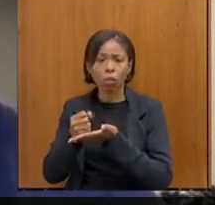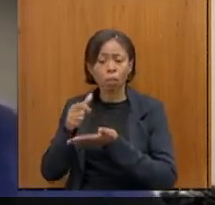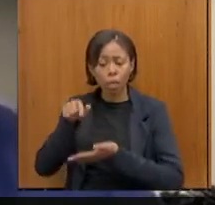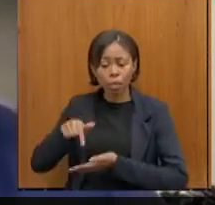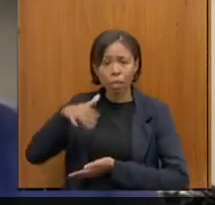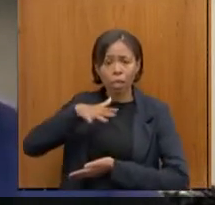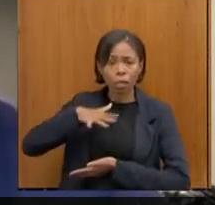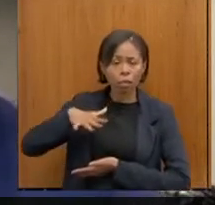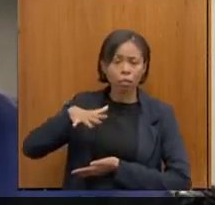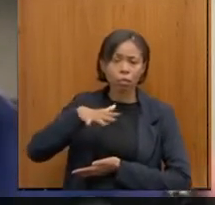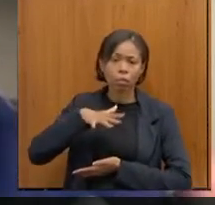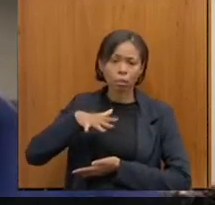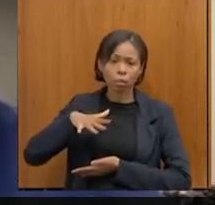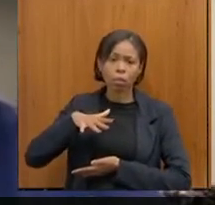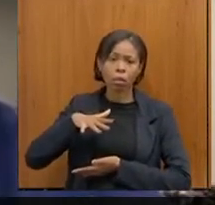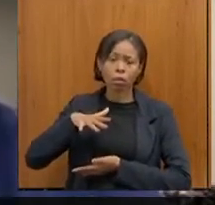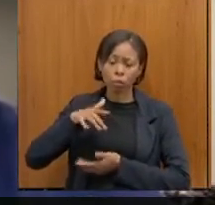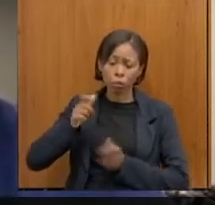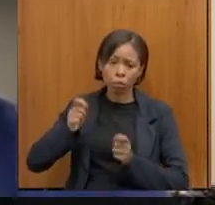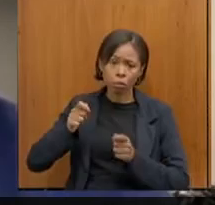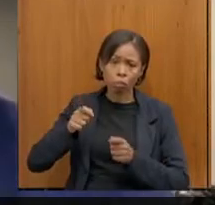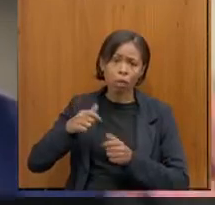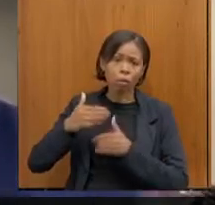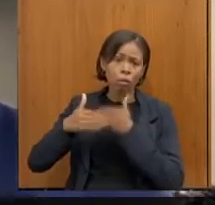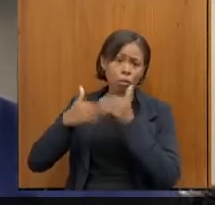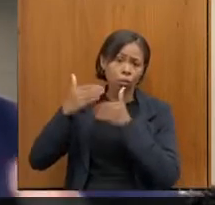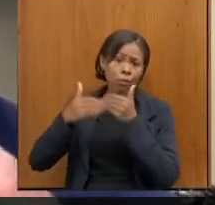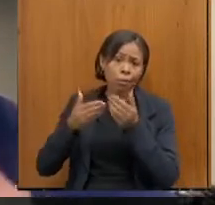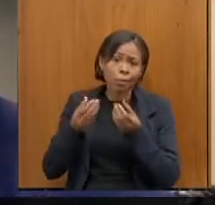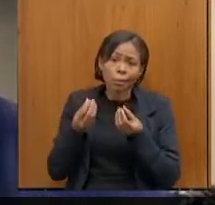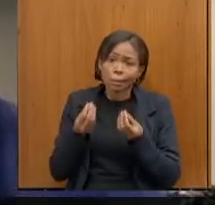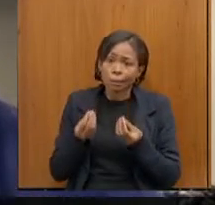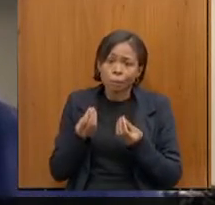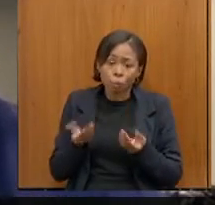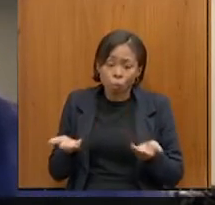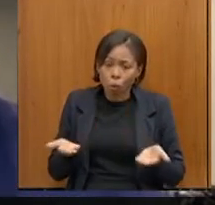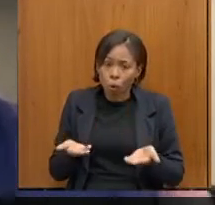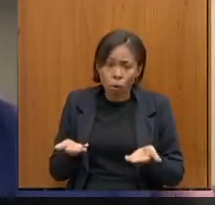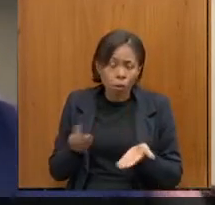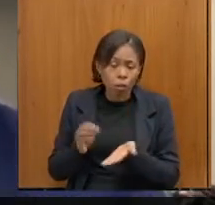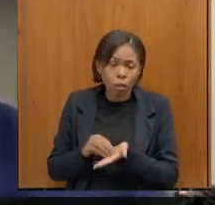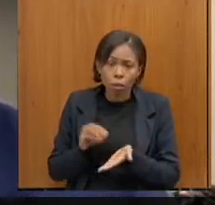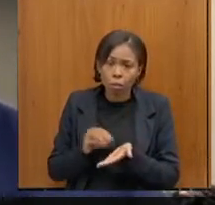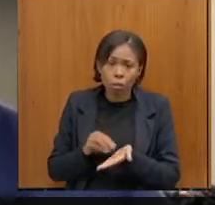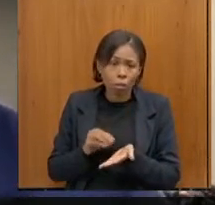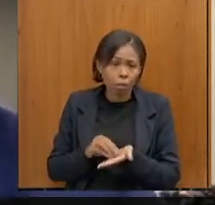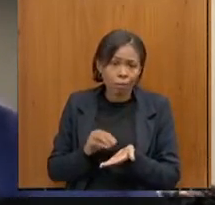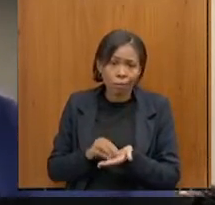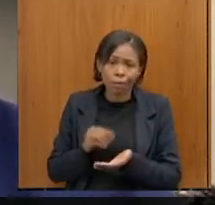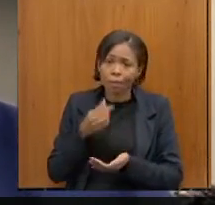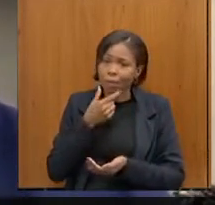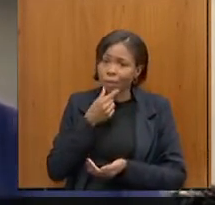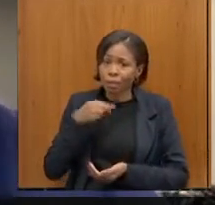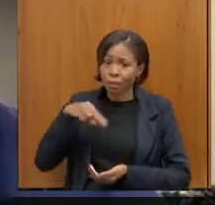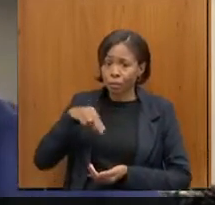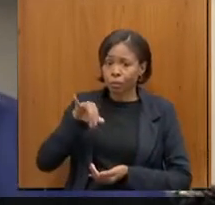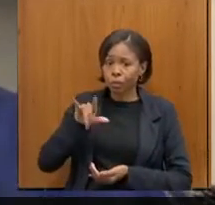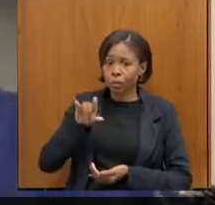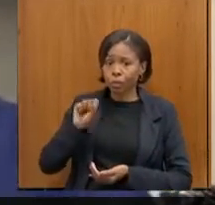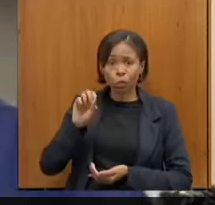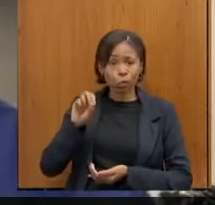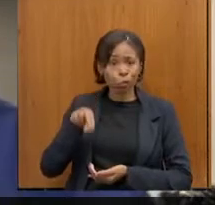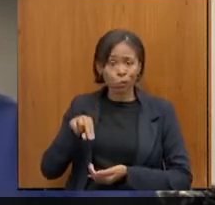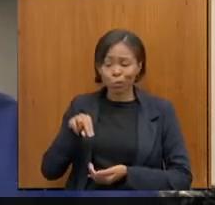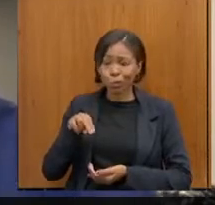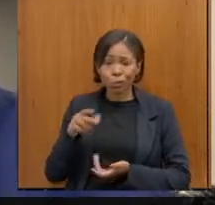região da forma que está o Nelson não vai ter condições de fazer um bom trabalho como ele quer fazer o